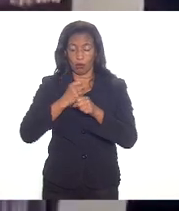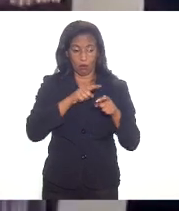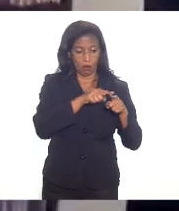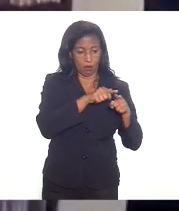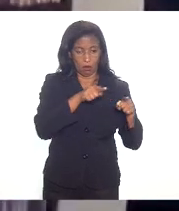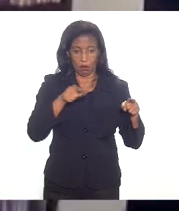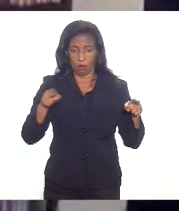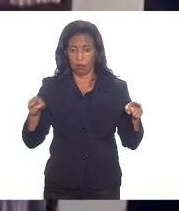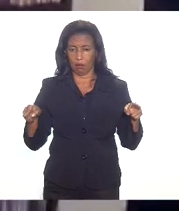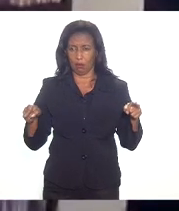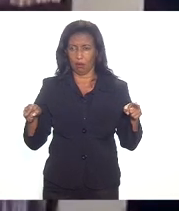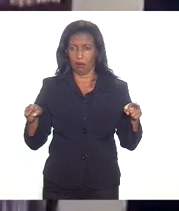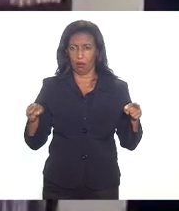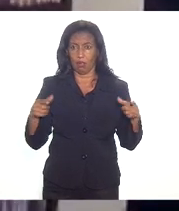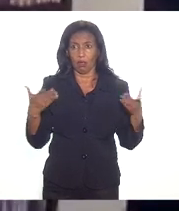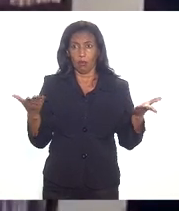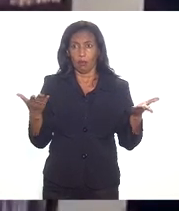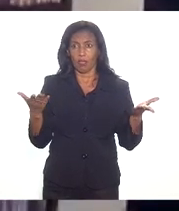Quero apresentar já agora.